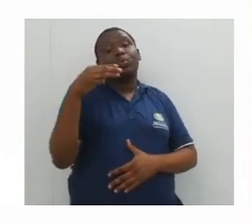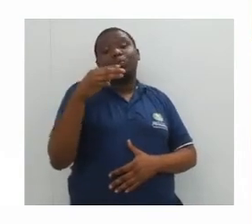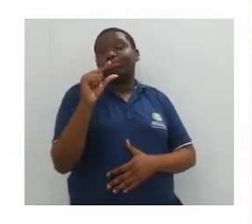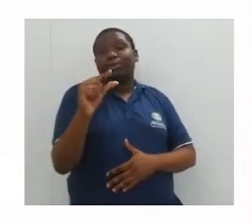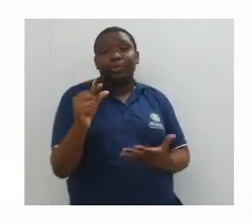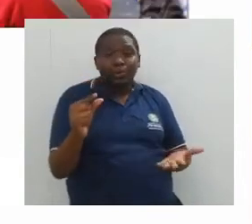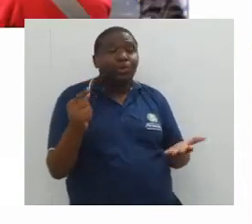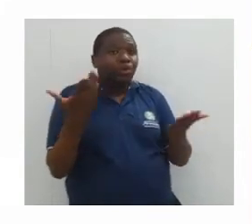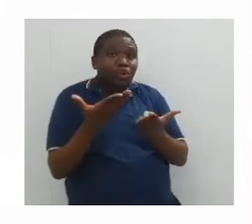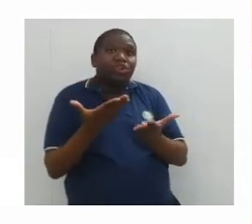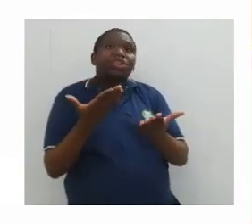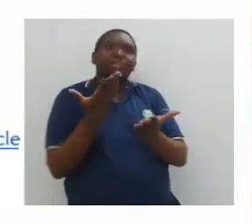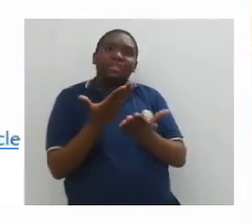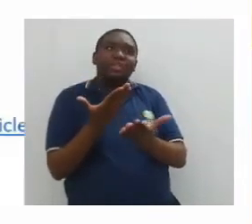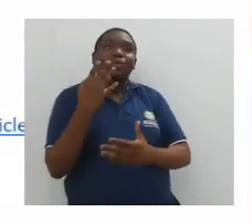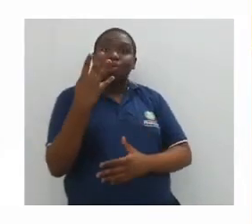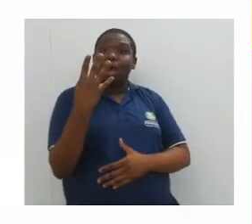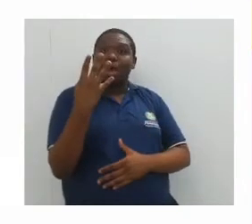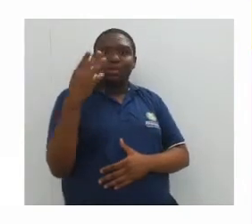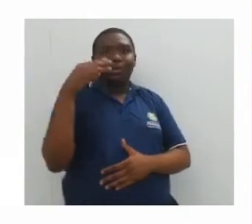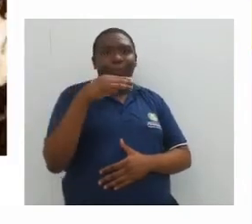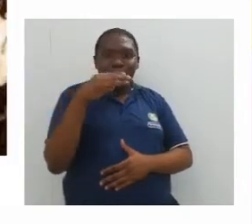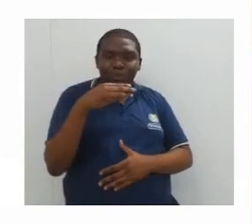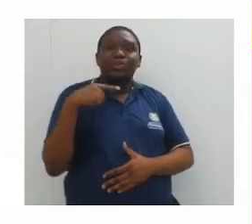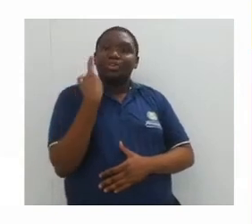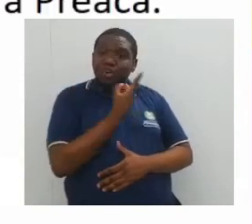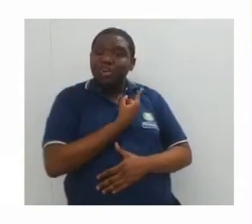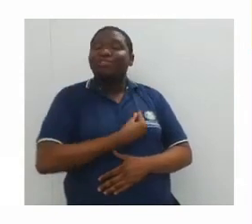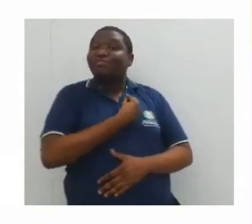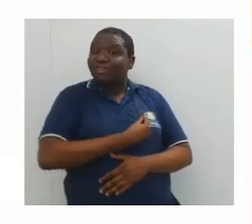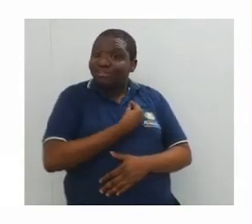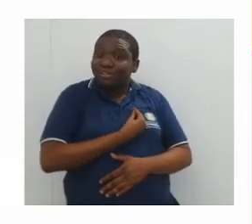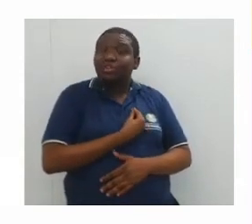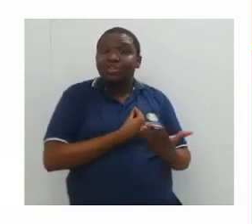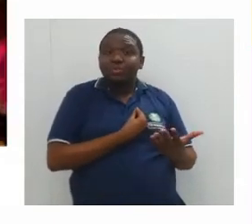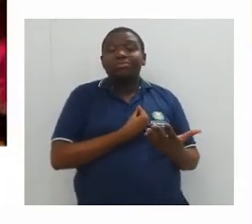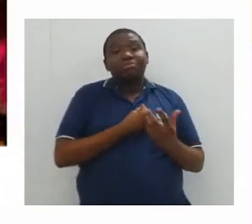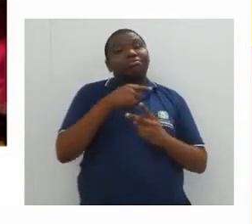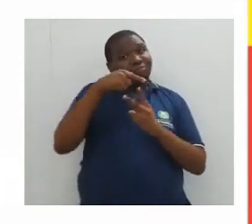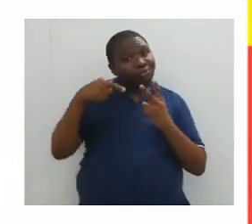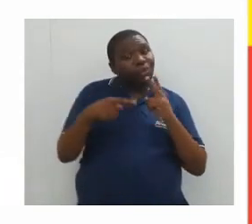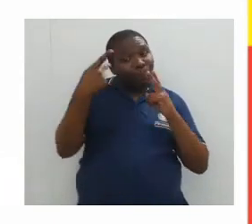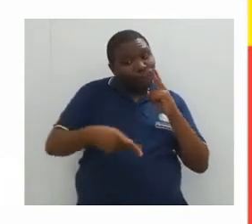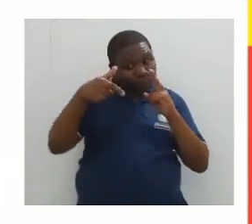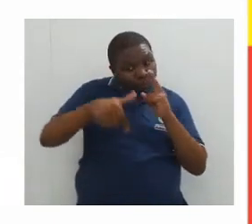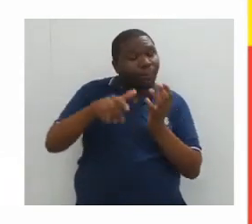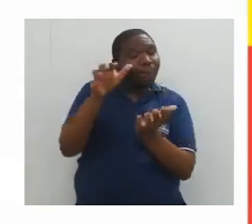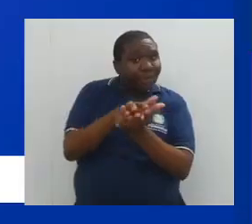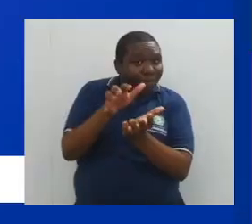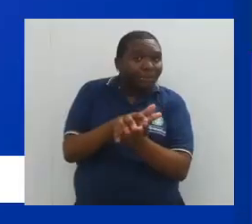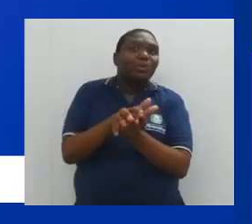né? Então, na aula de hoje, gente, 4 minutos, a gente vivenciou 2 folguedos pernambucanos, que